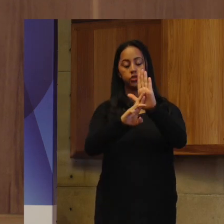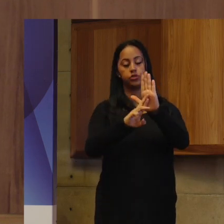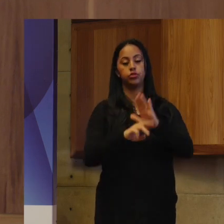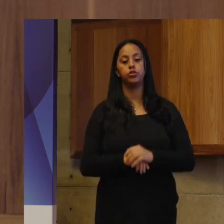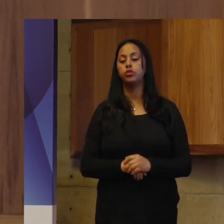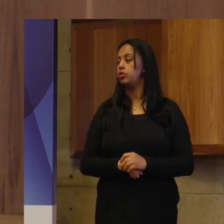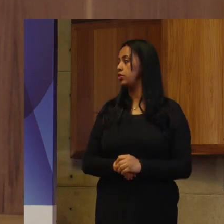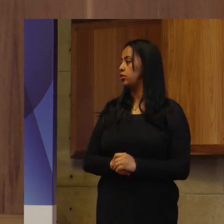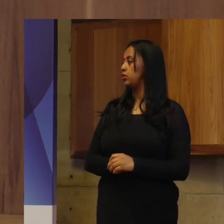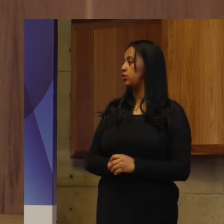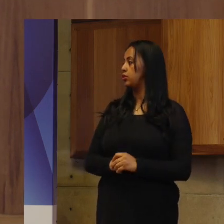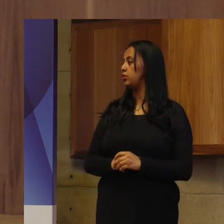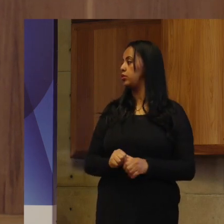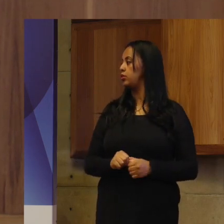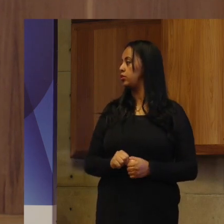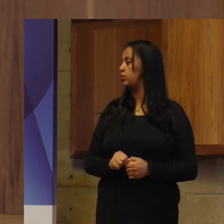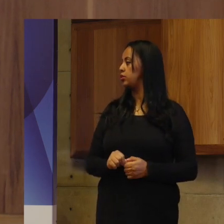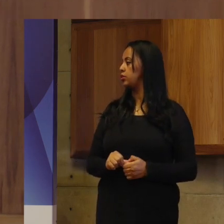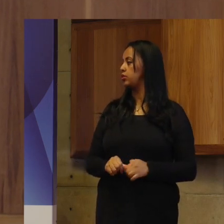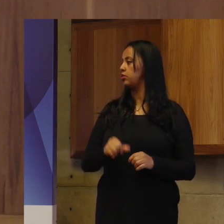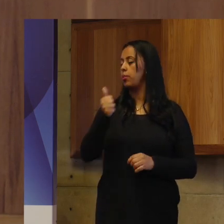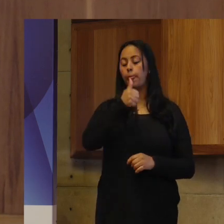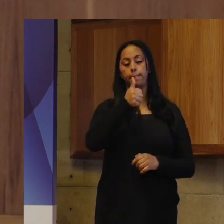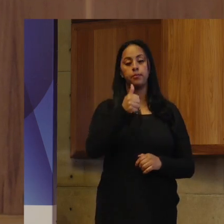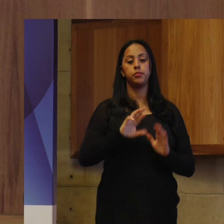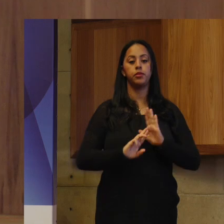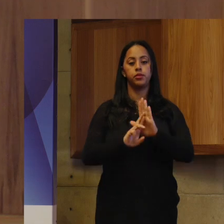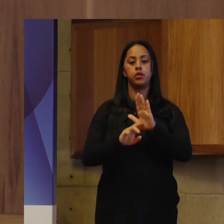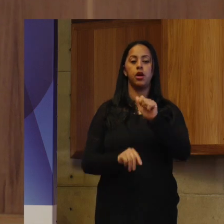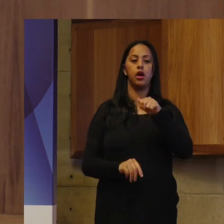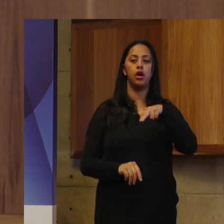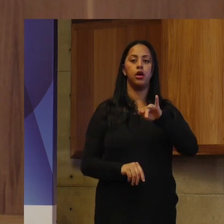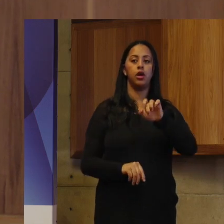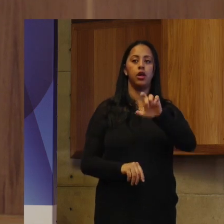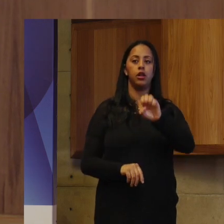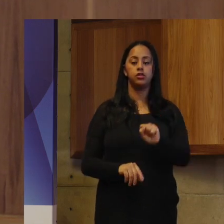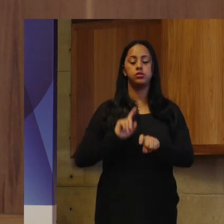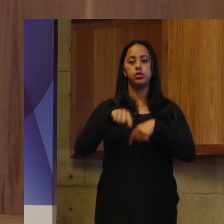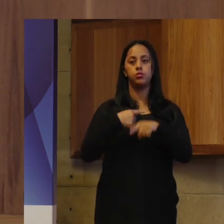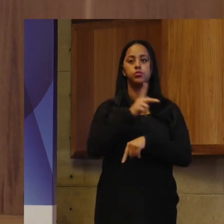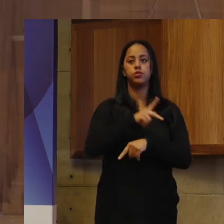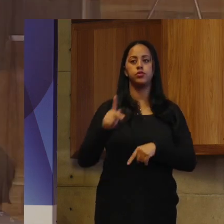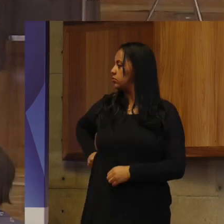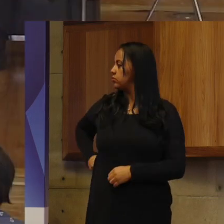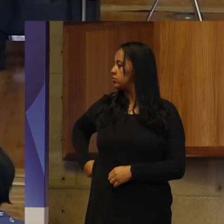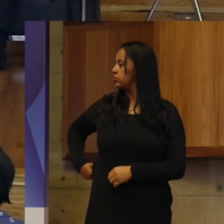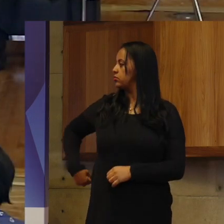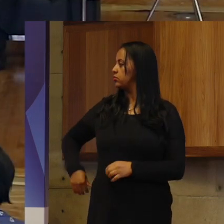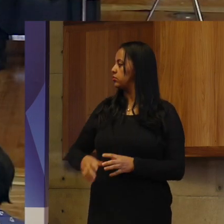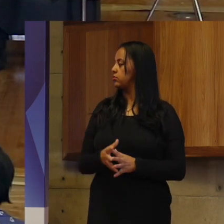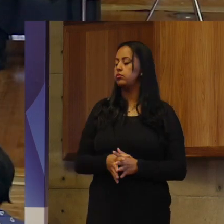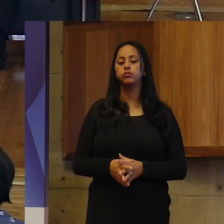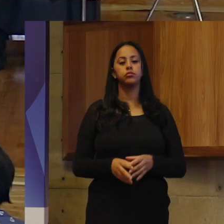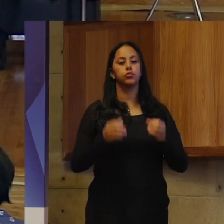Podemos manter essa ordem, embaixador? Então, primeiro o embaixador Aquiles e depois o professor Ariplonski, por favor. Está